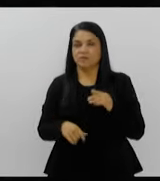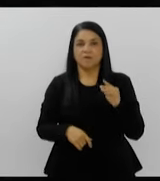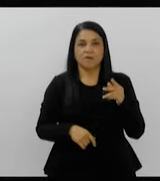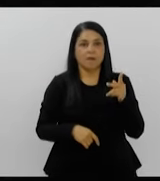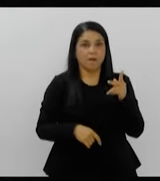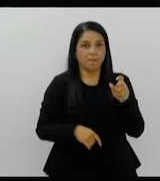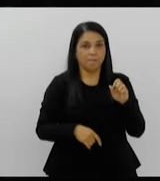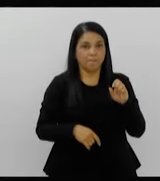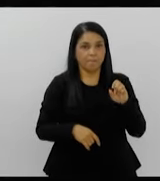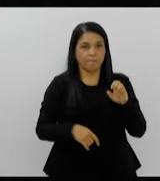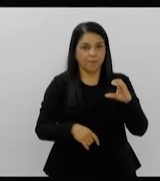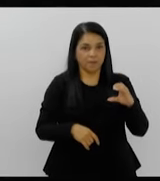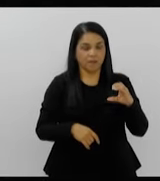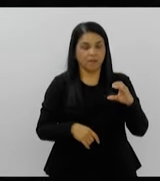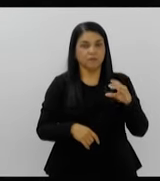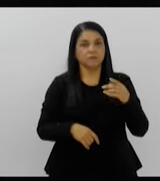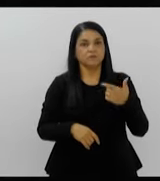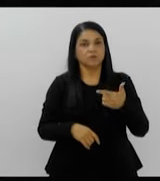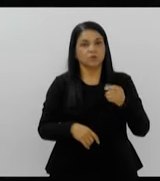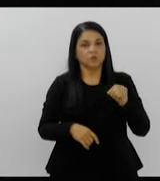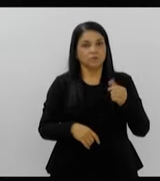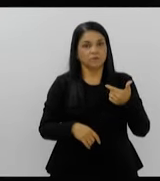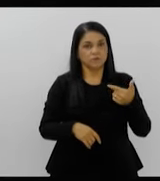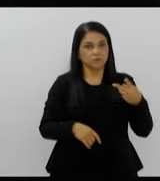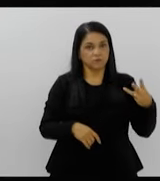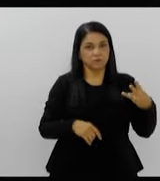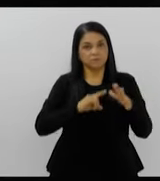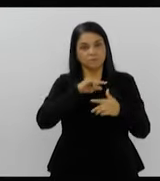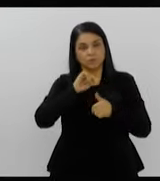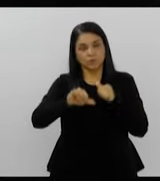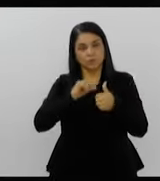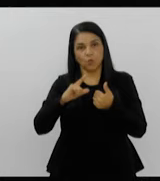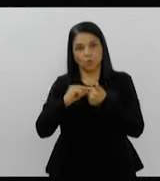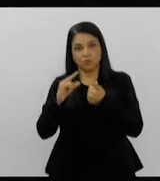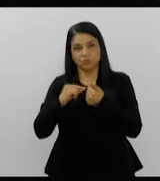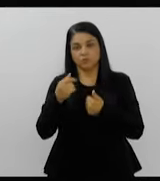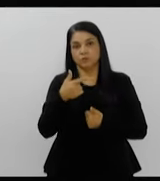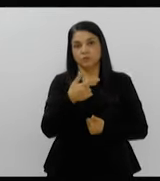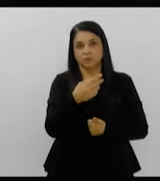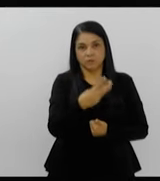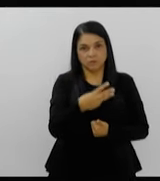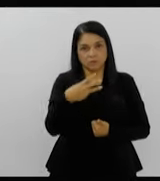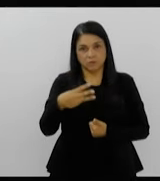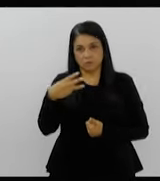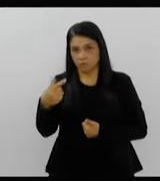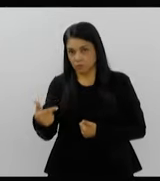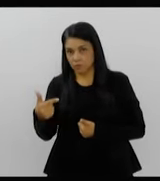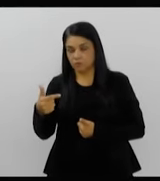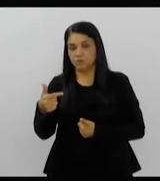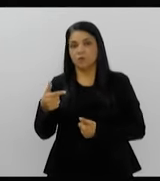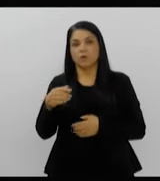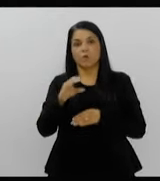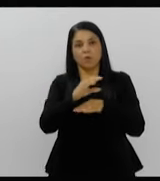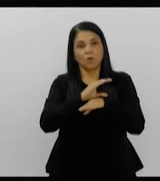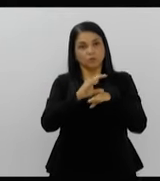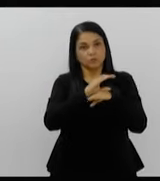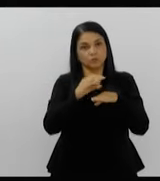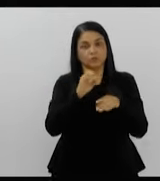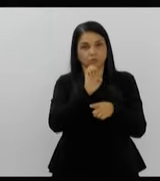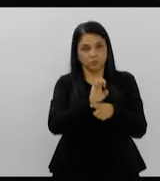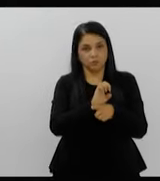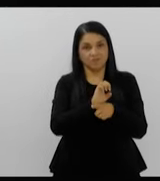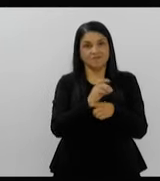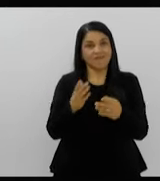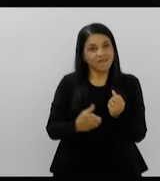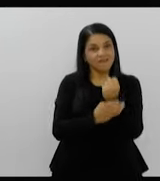20 de 2003, que alterou o próprio artigo 332 da Constituição do Estado, que garantiu que